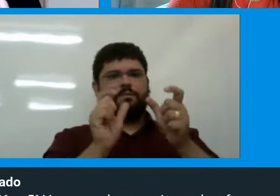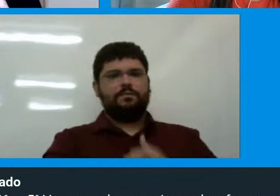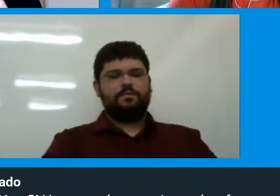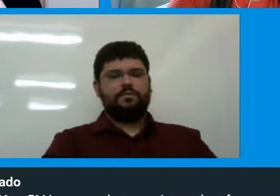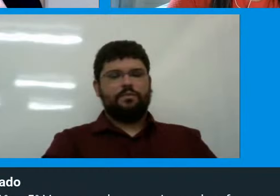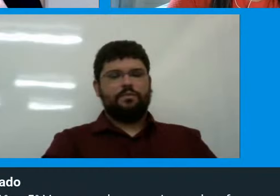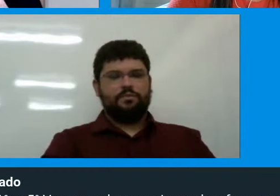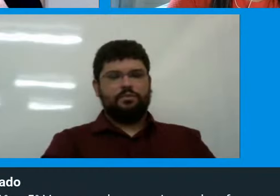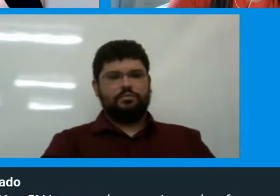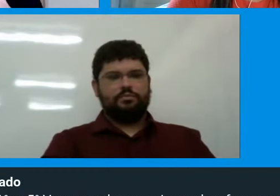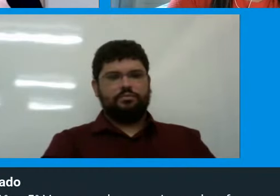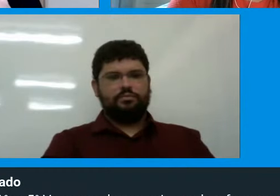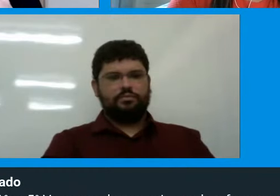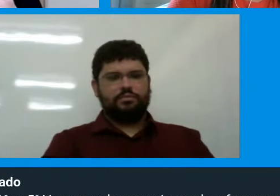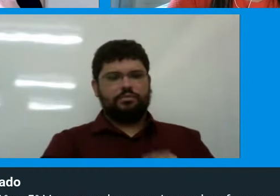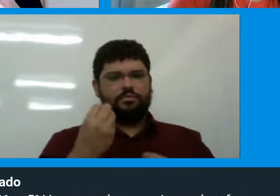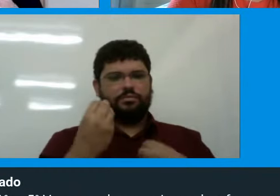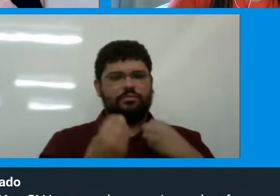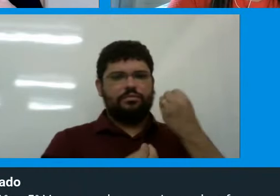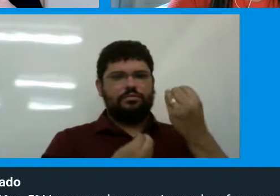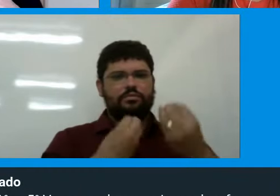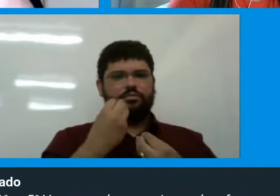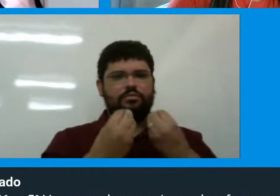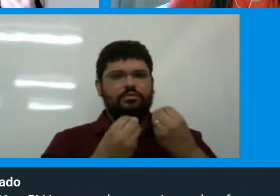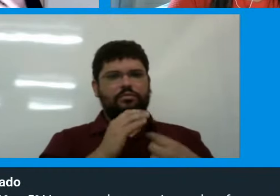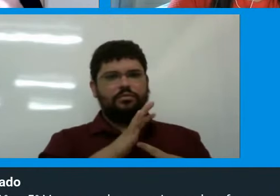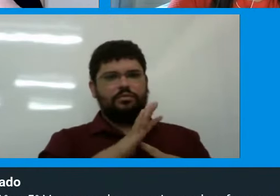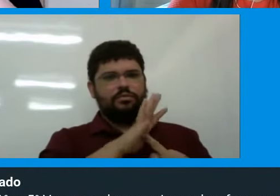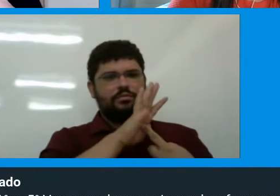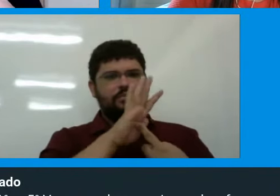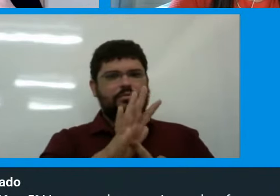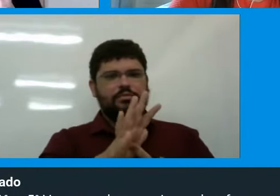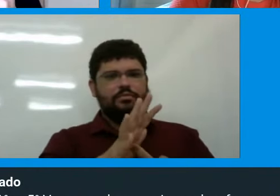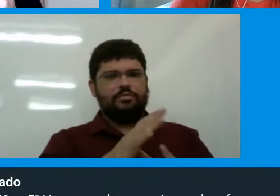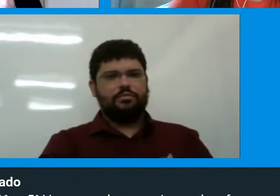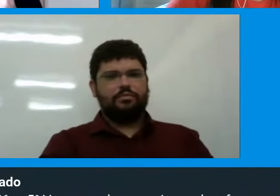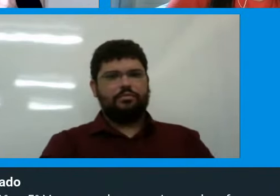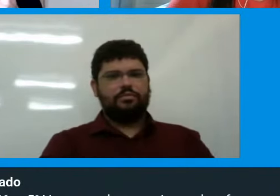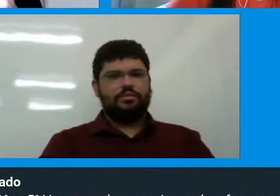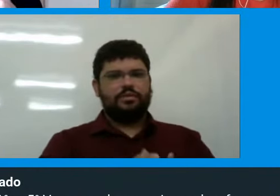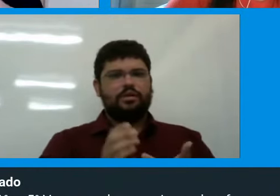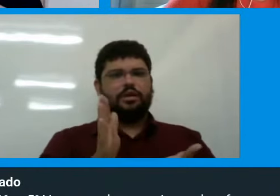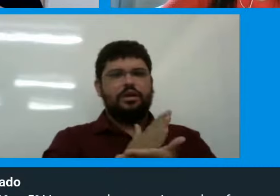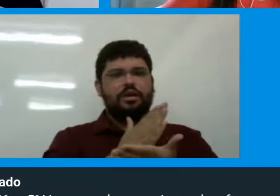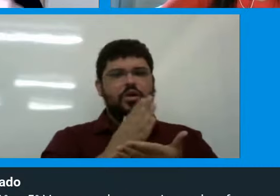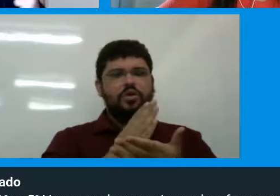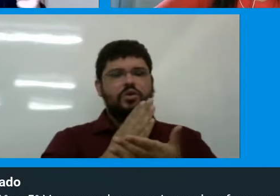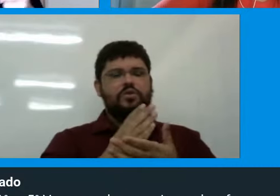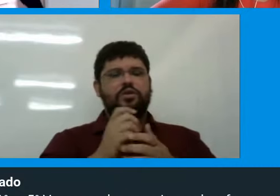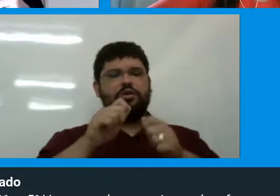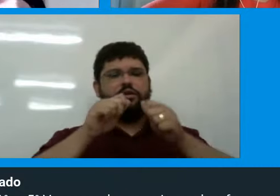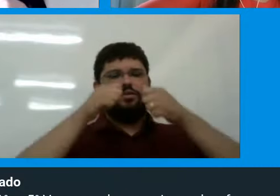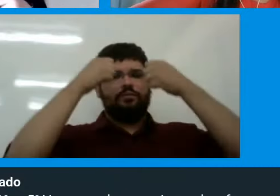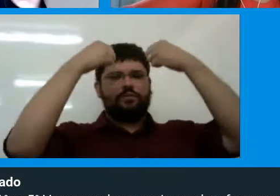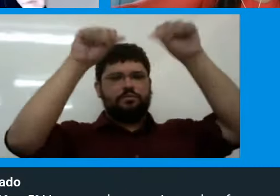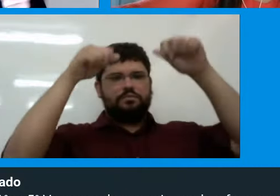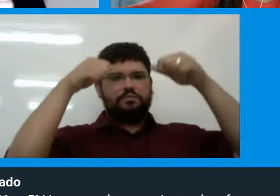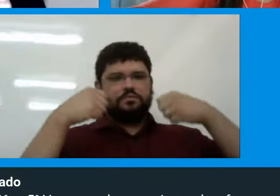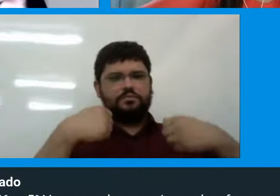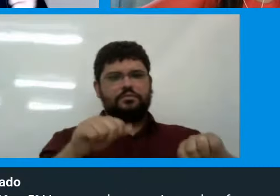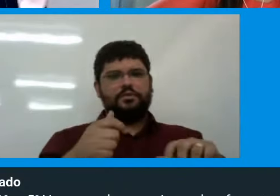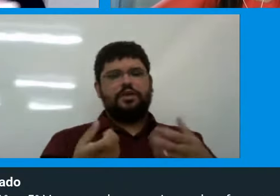forma como você apresenta, se você estiver no Google Meet, às vezes usar algum cartaz, às vezes usar alguma imagem para